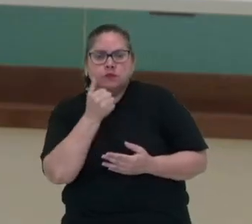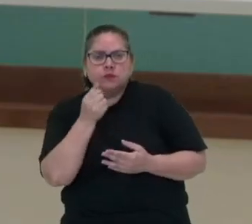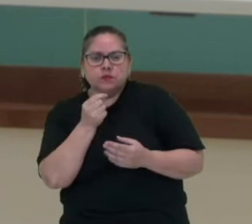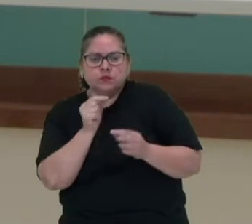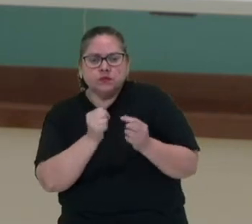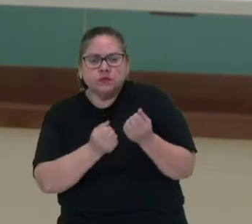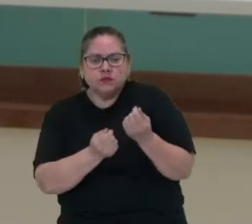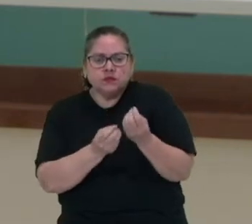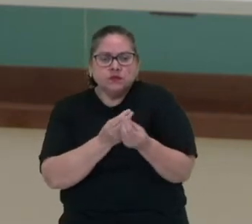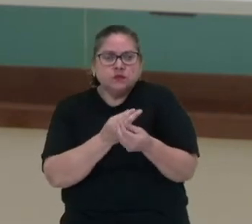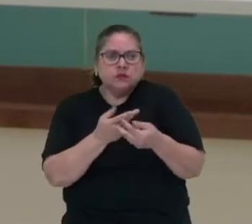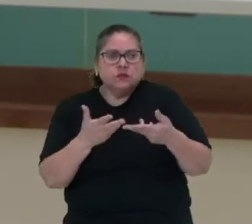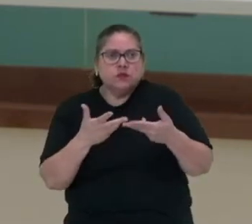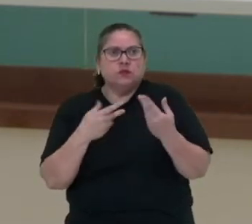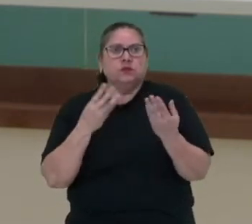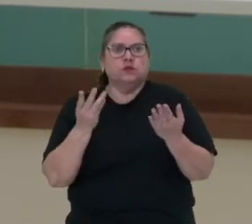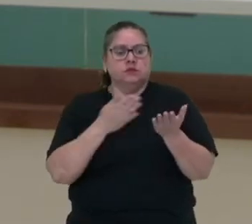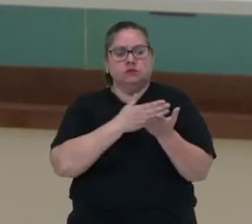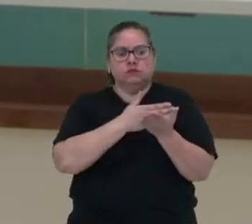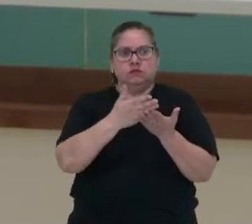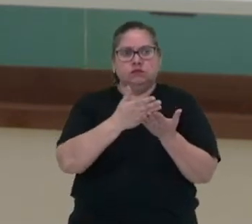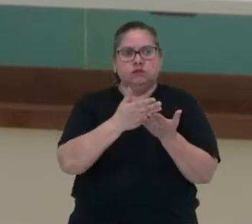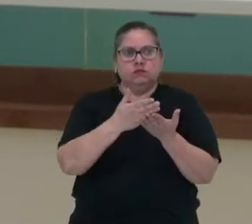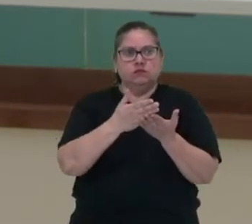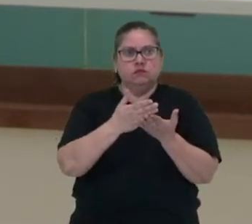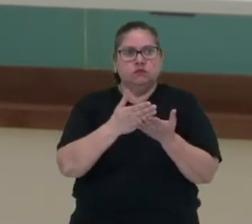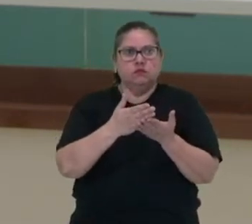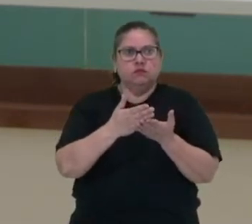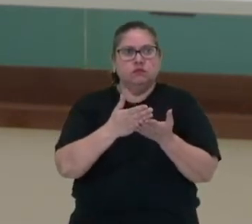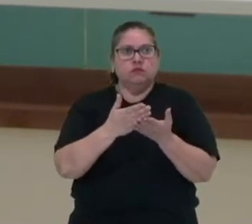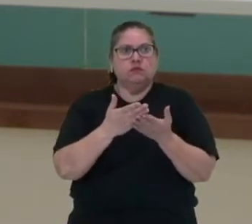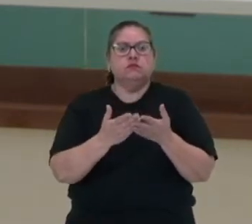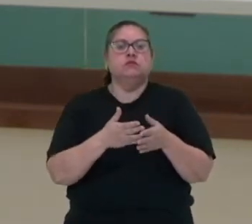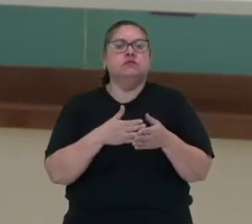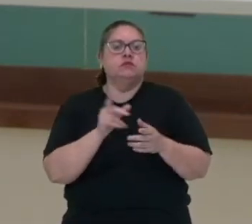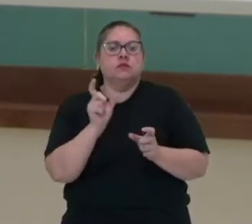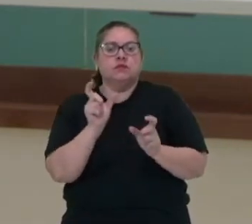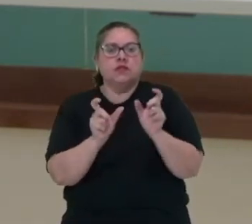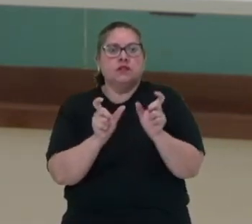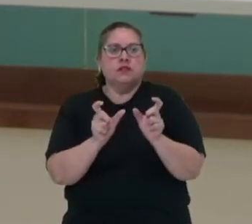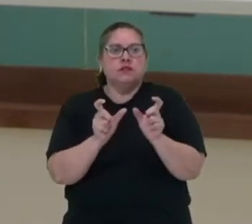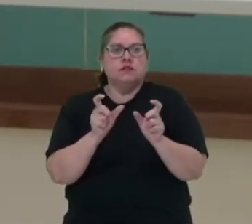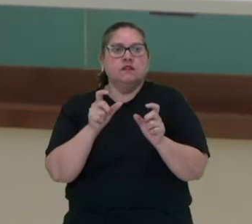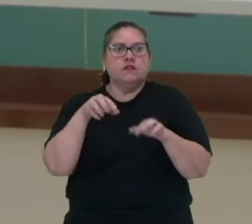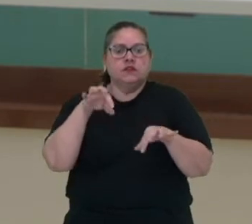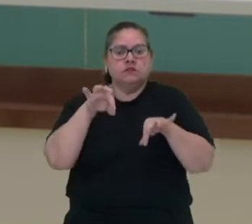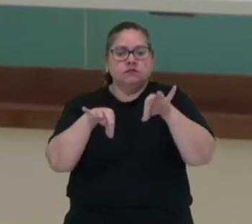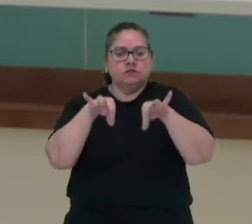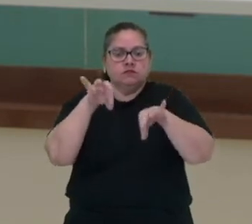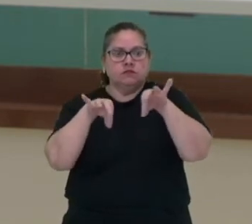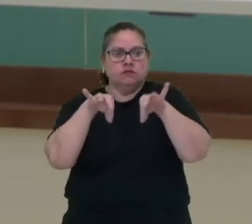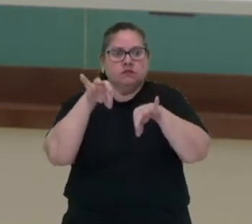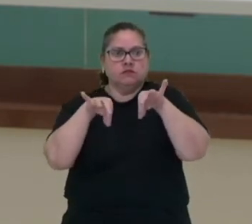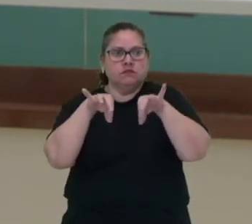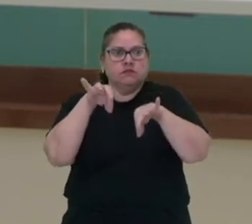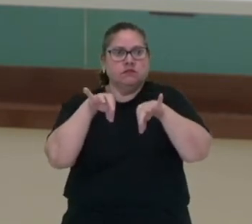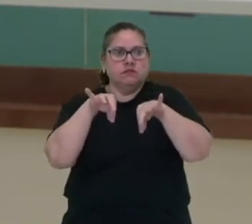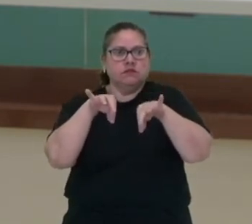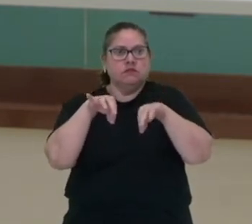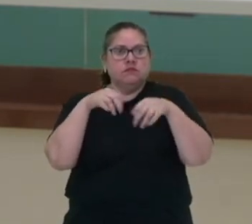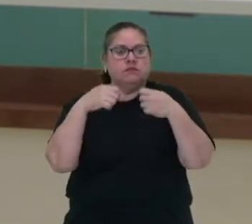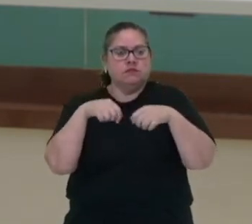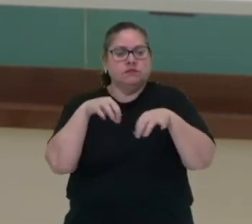dessas qualidades. Vamos começar com o trava-línguas. A gente ficar errando as palavras aqui já não é um bom exemplo de oratória, né? Mas